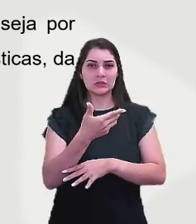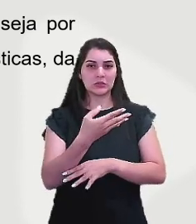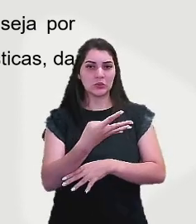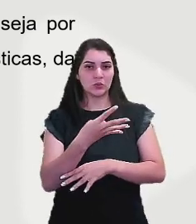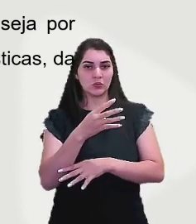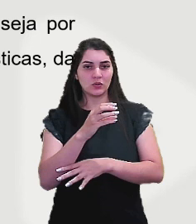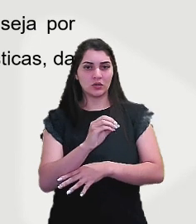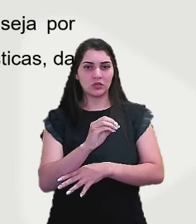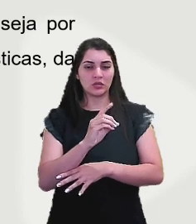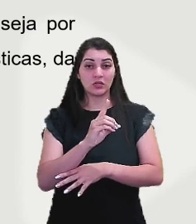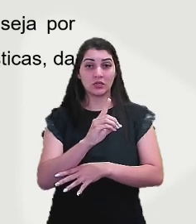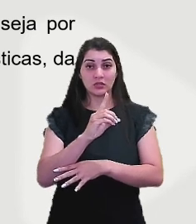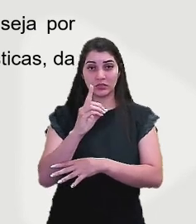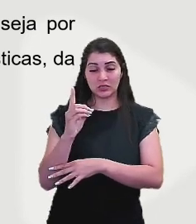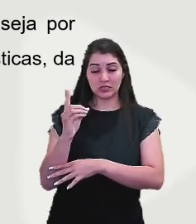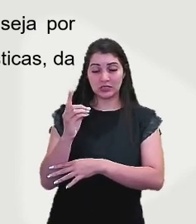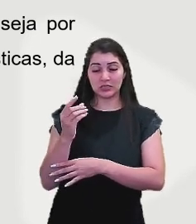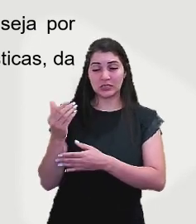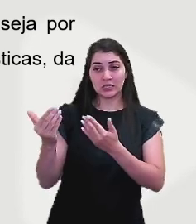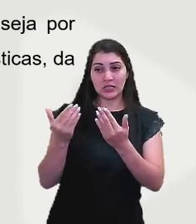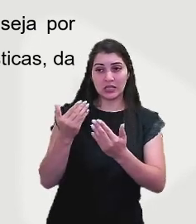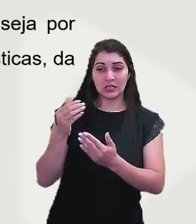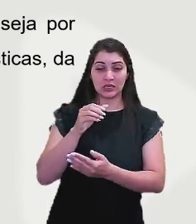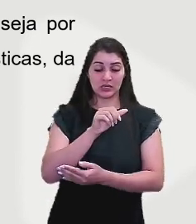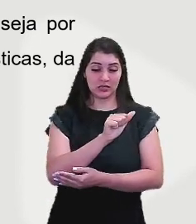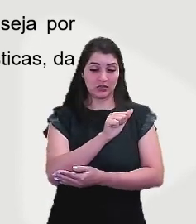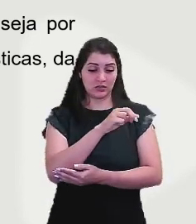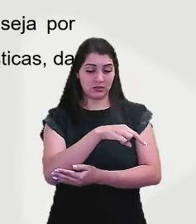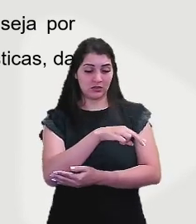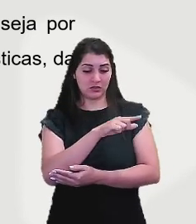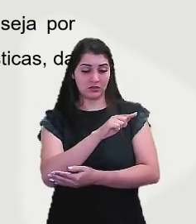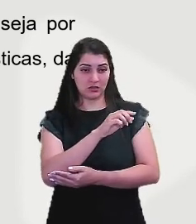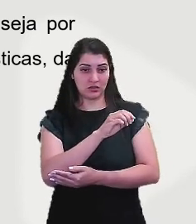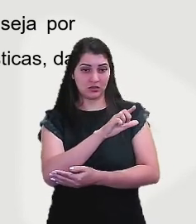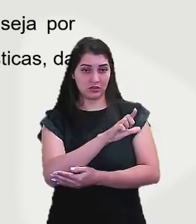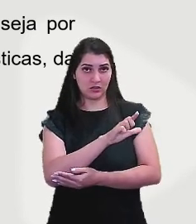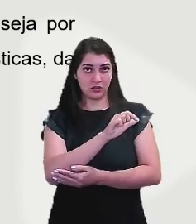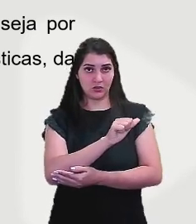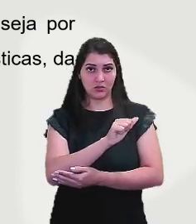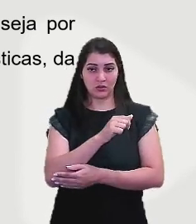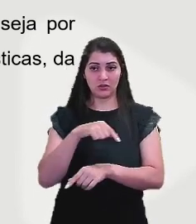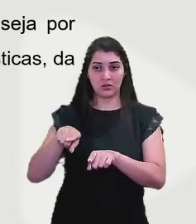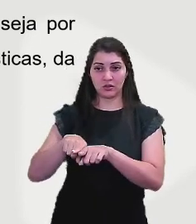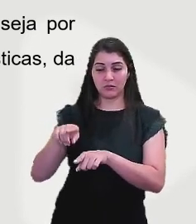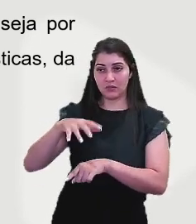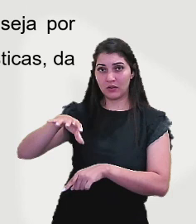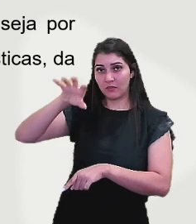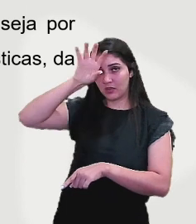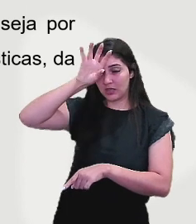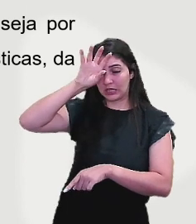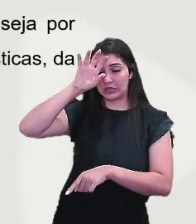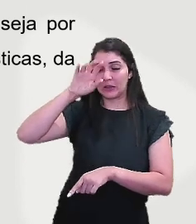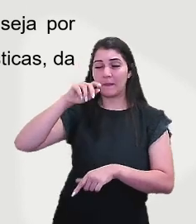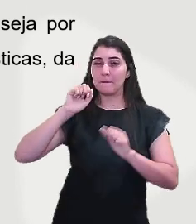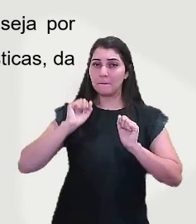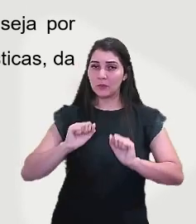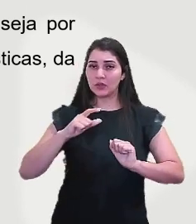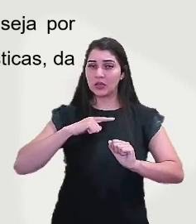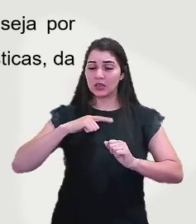entre Angola e Bahia. Gente, esse é o exemplo. Mas poderia durar muito mais, dependendo qual local do